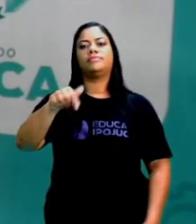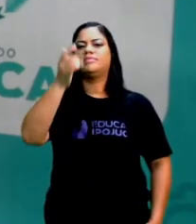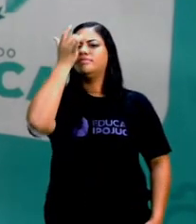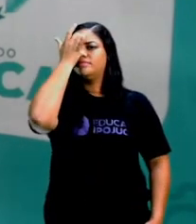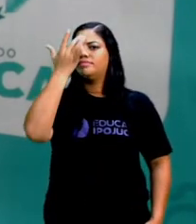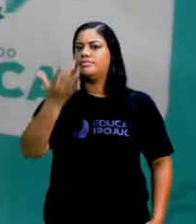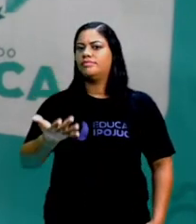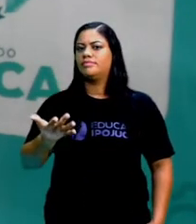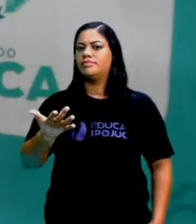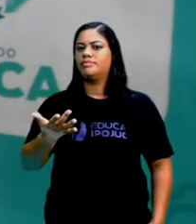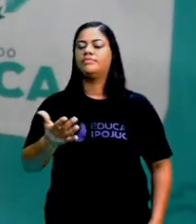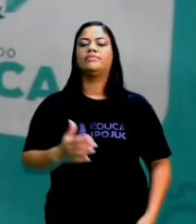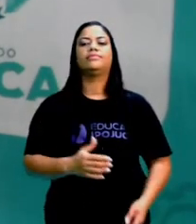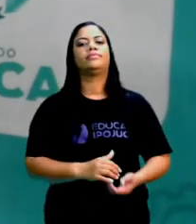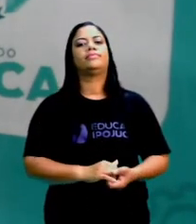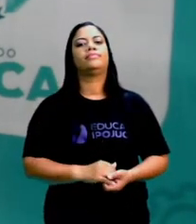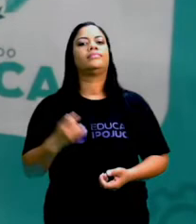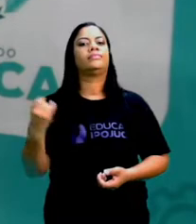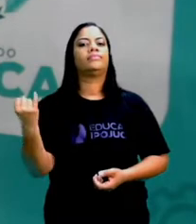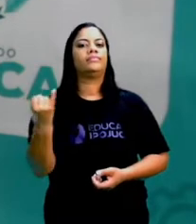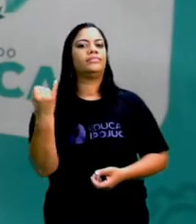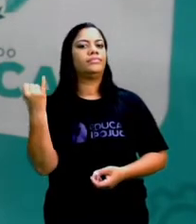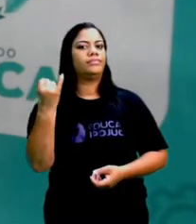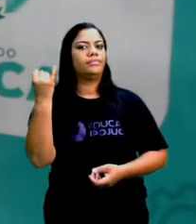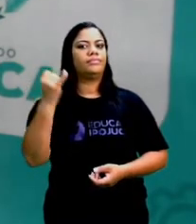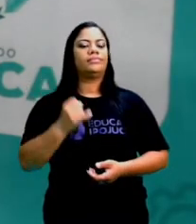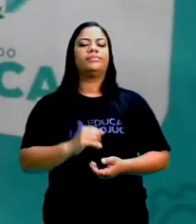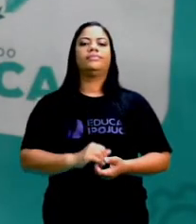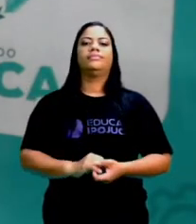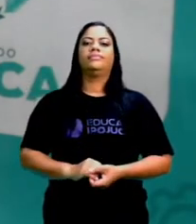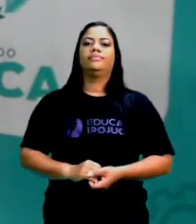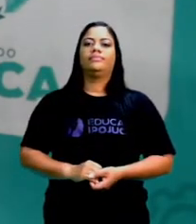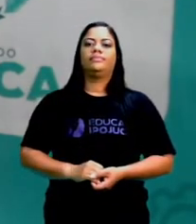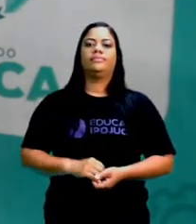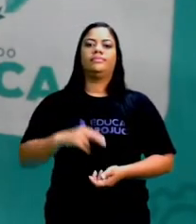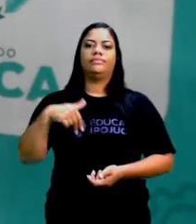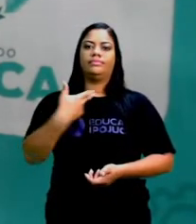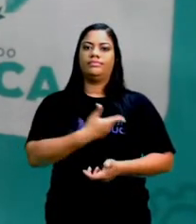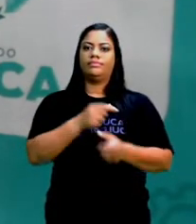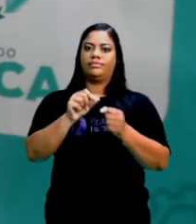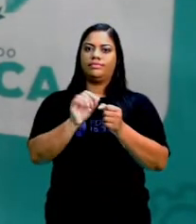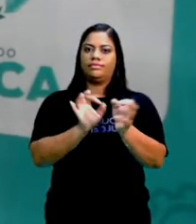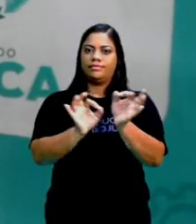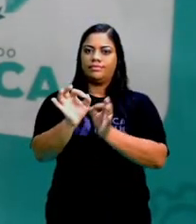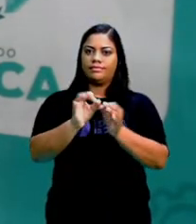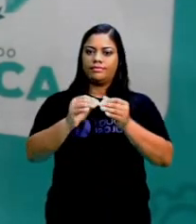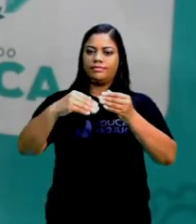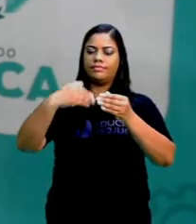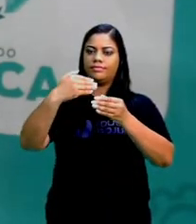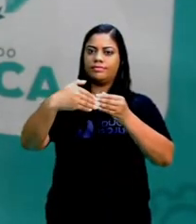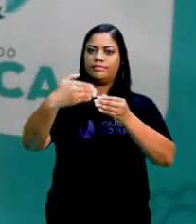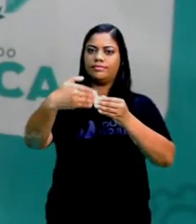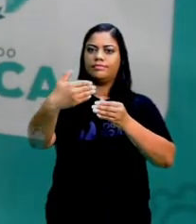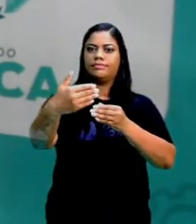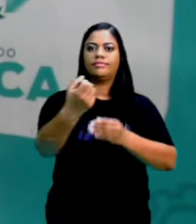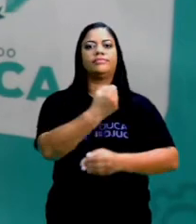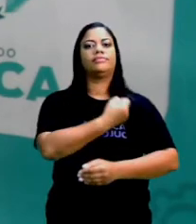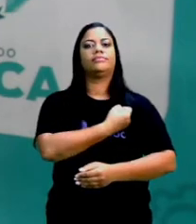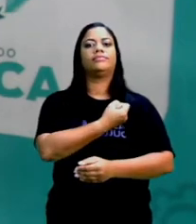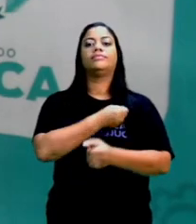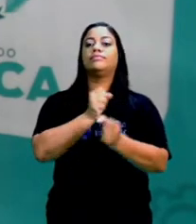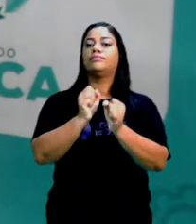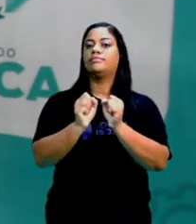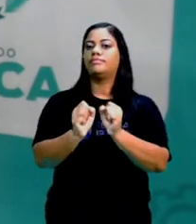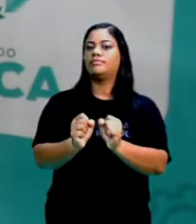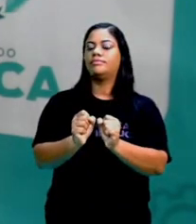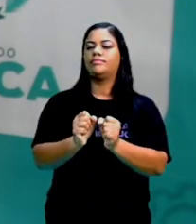foi fácil. Por isso que é importante, às vezes, a gente fazer a sequência numérica. Pode ser,